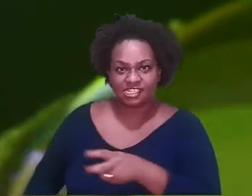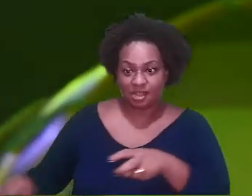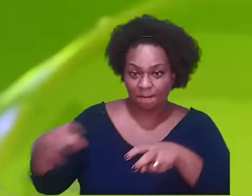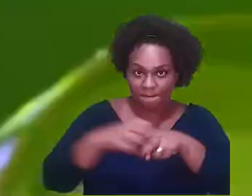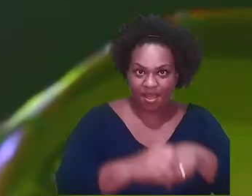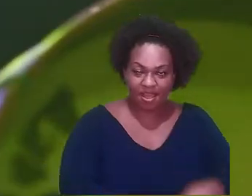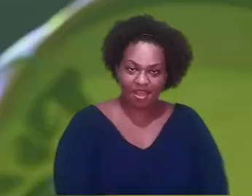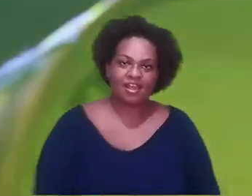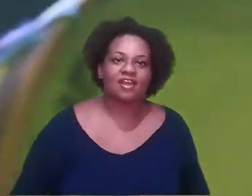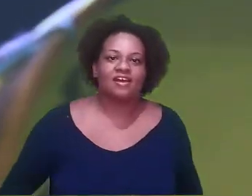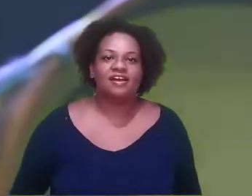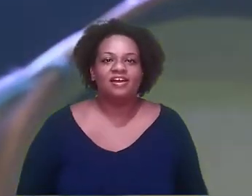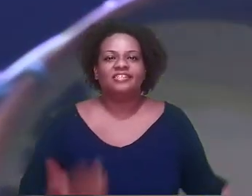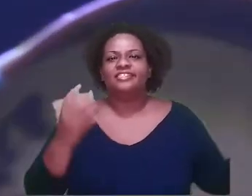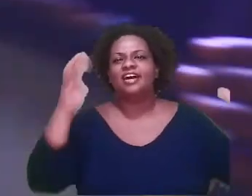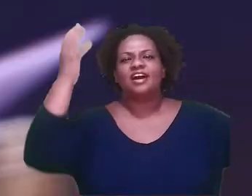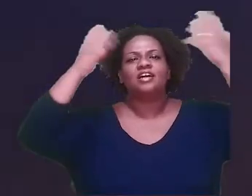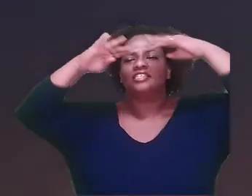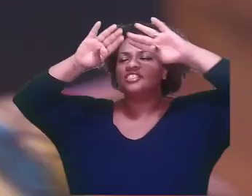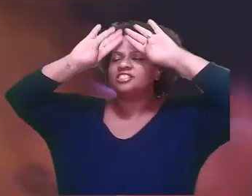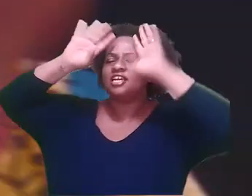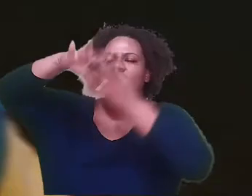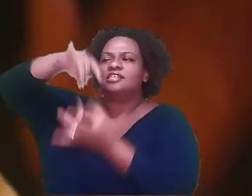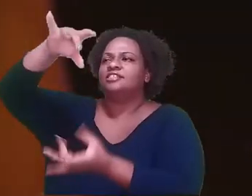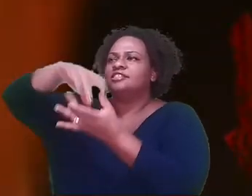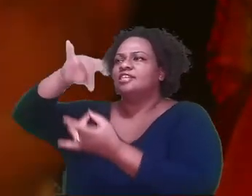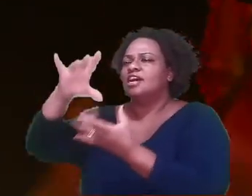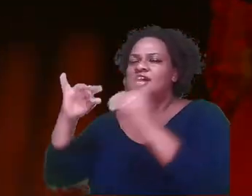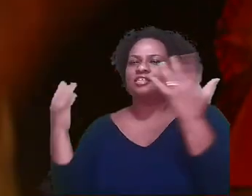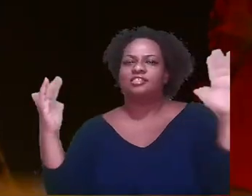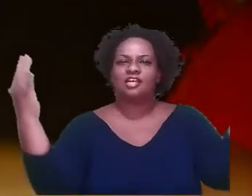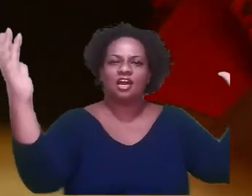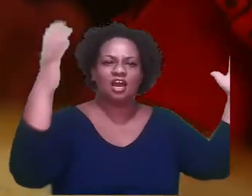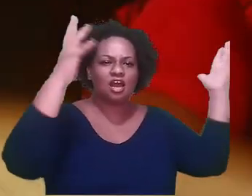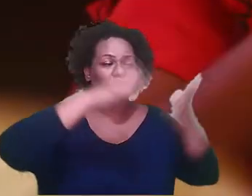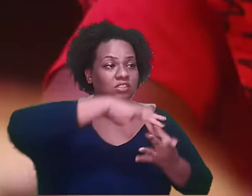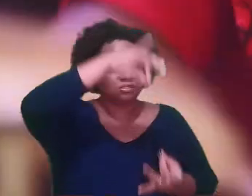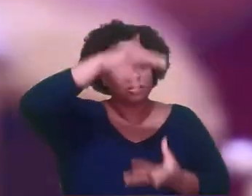pegar. Salve nossos caboclos, salve a Jurema Sagrada,